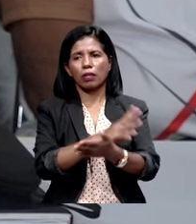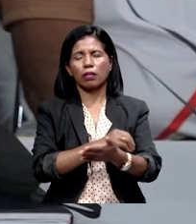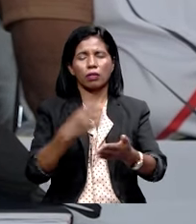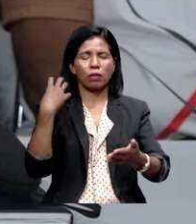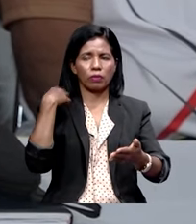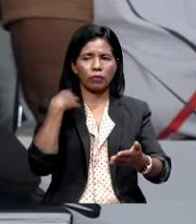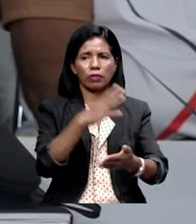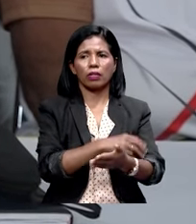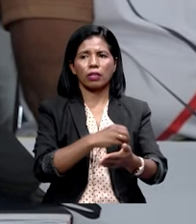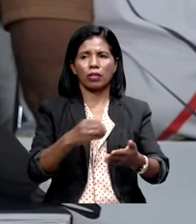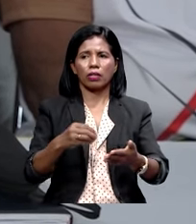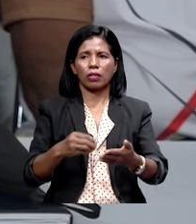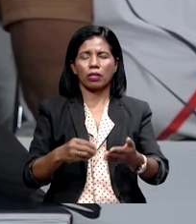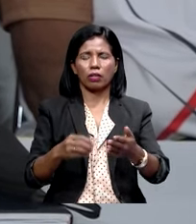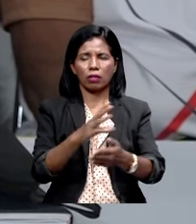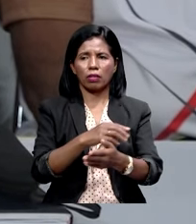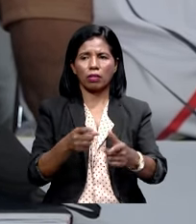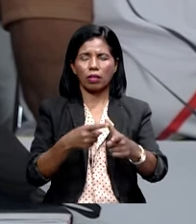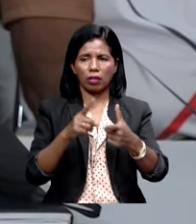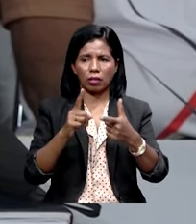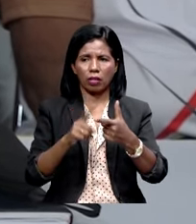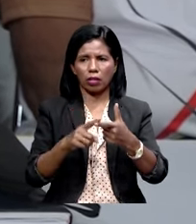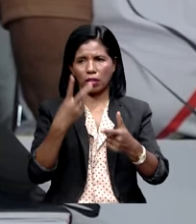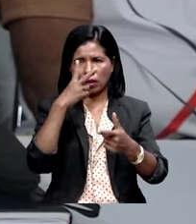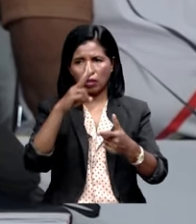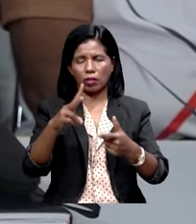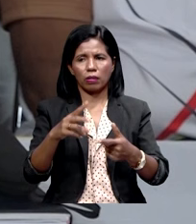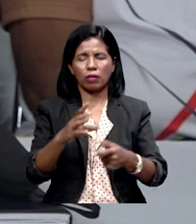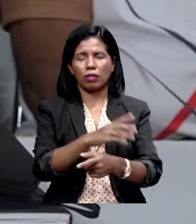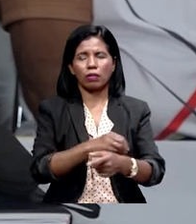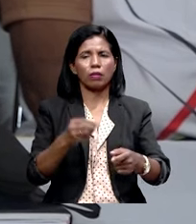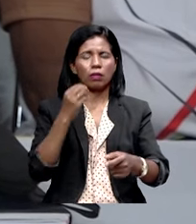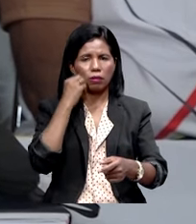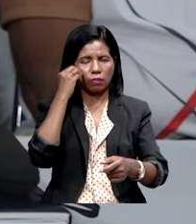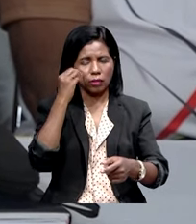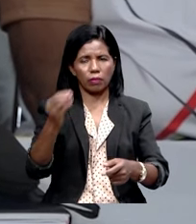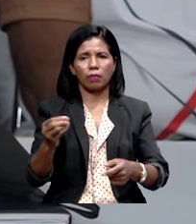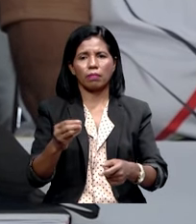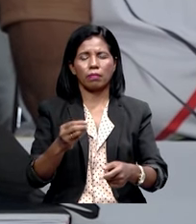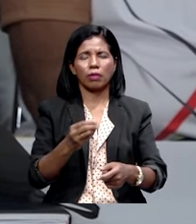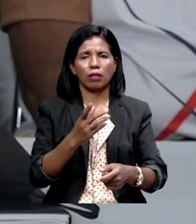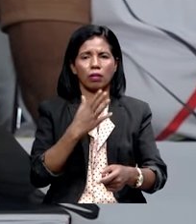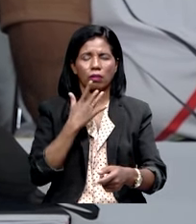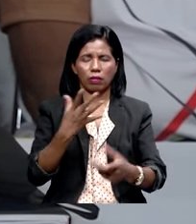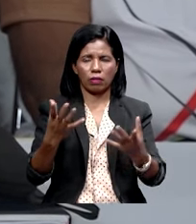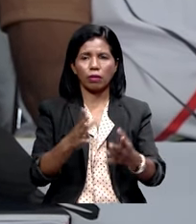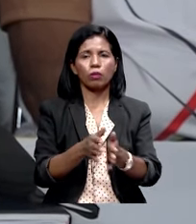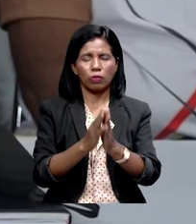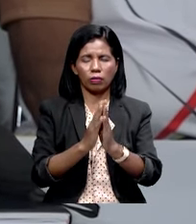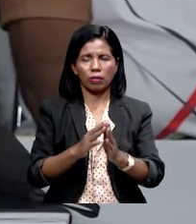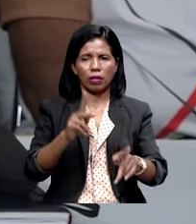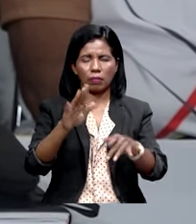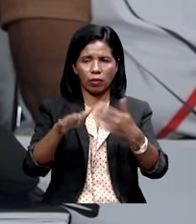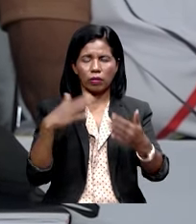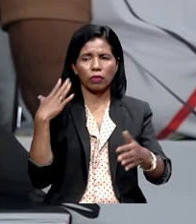difícil, com a parede será, não é, e a ser uma oenca, uma sorem. Curso da comunidade Díli, lhe os jovens